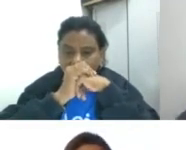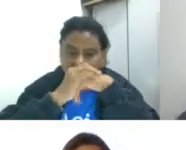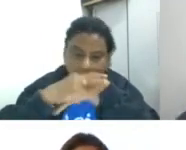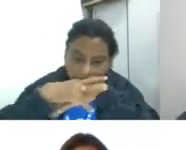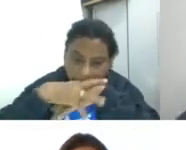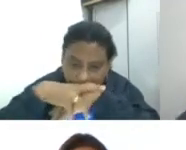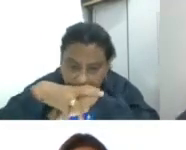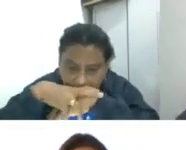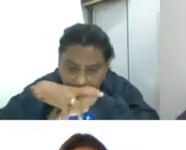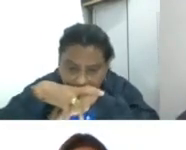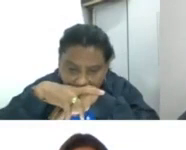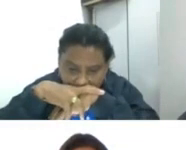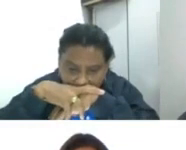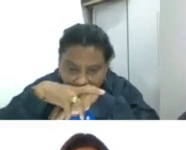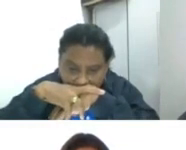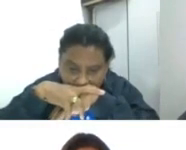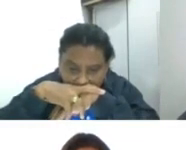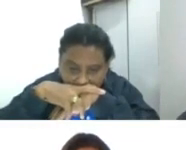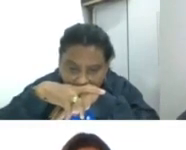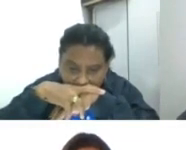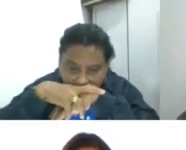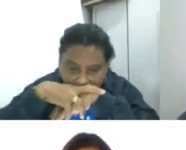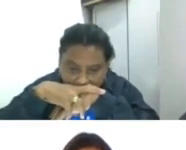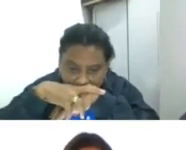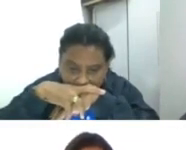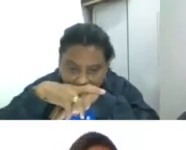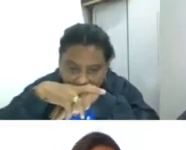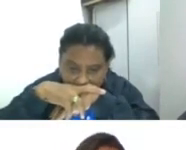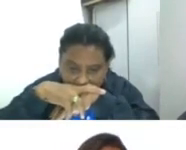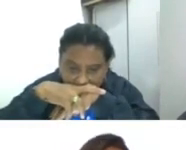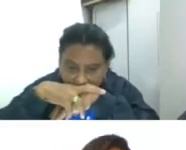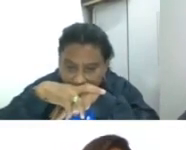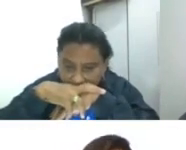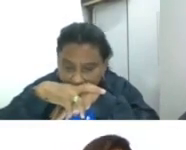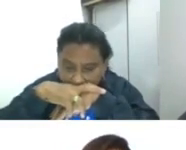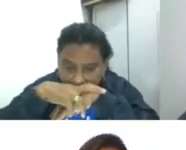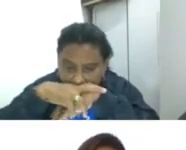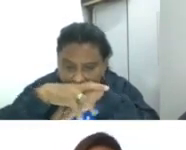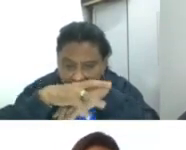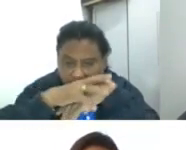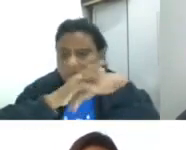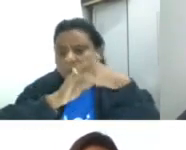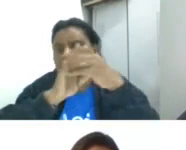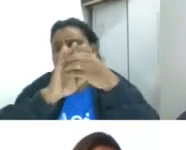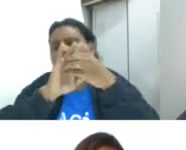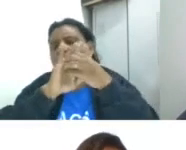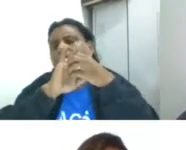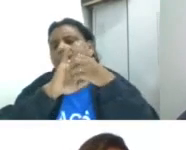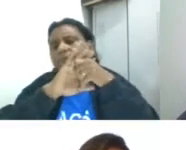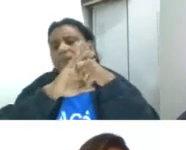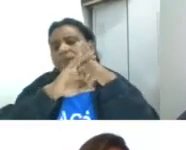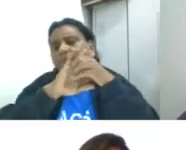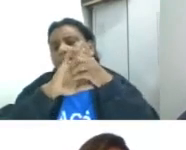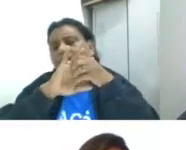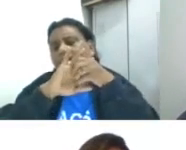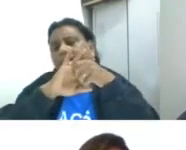diagnóstico dessa criança se é muito provável se obtém maior ou igual de 40 pontos é um diagnóstico muito provável provavelmente essa